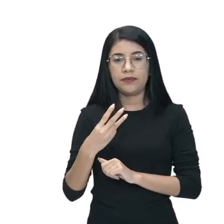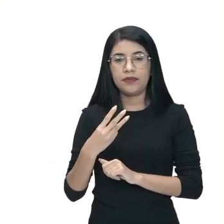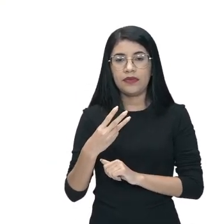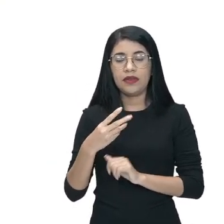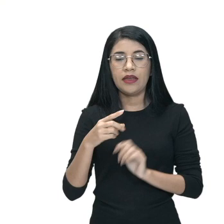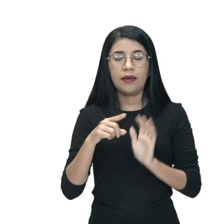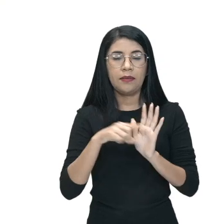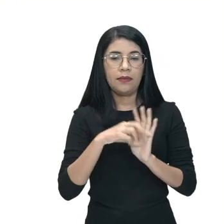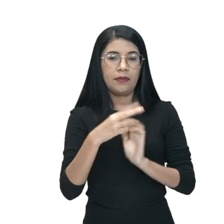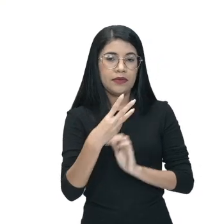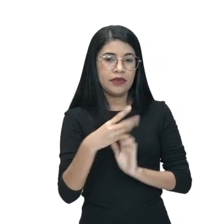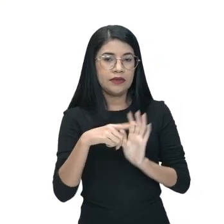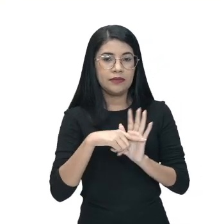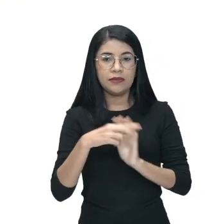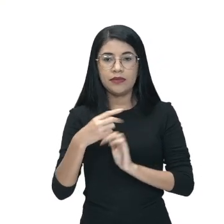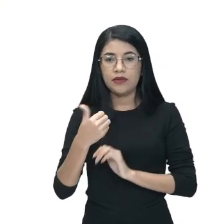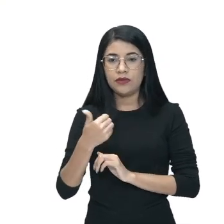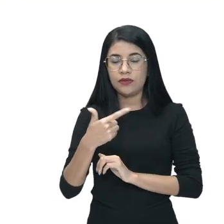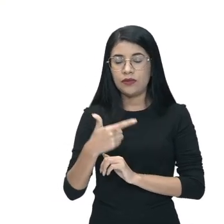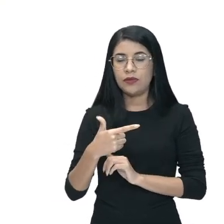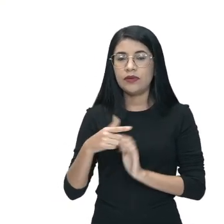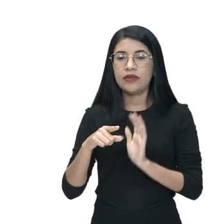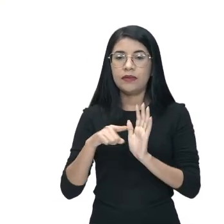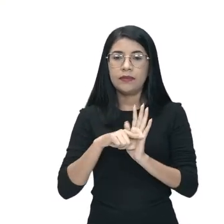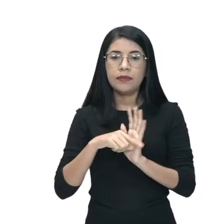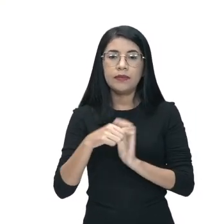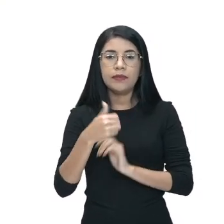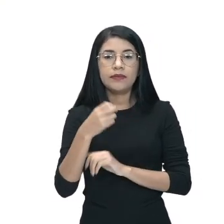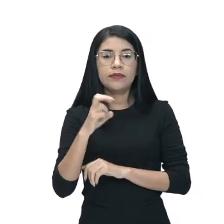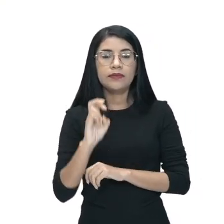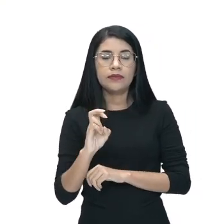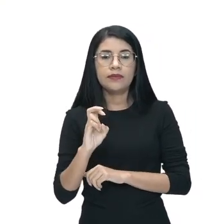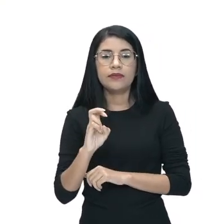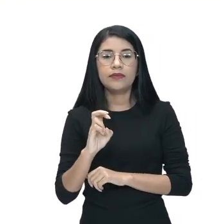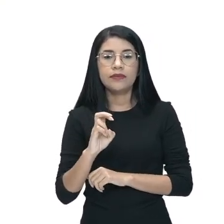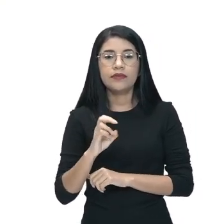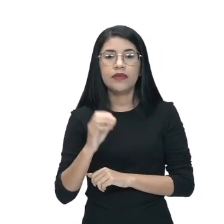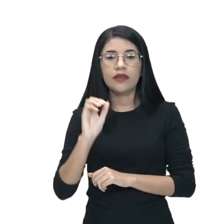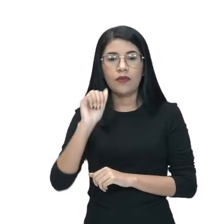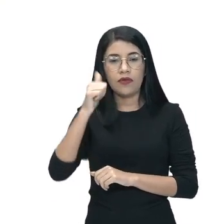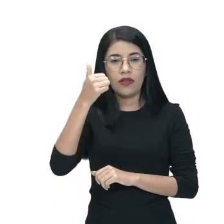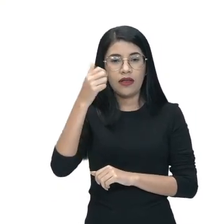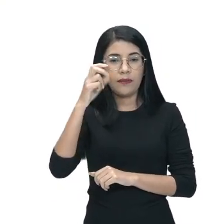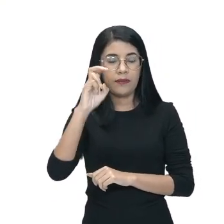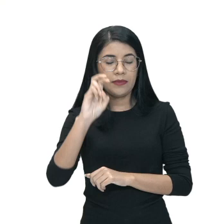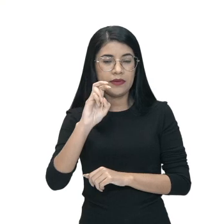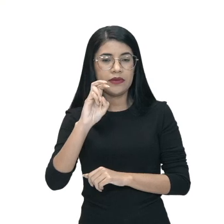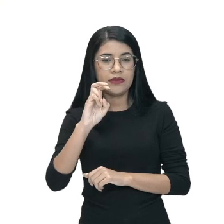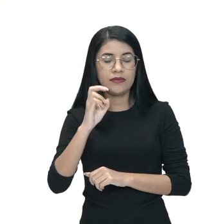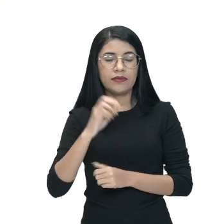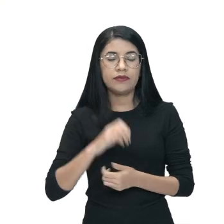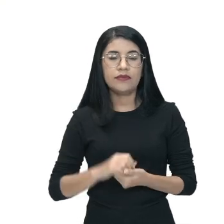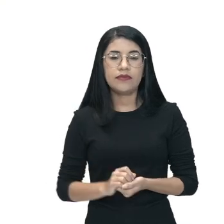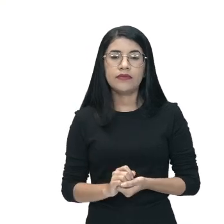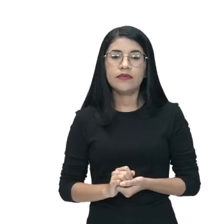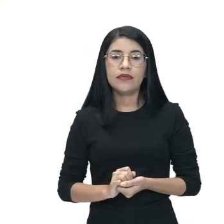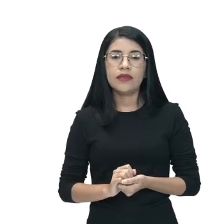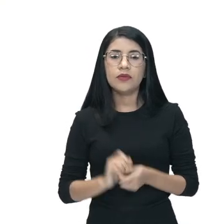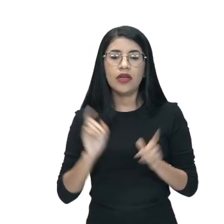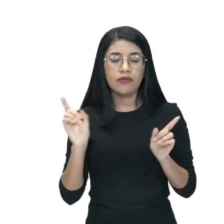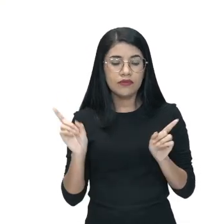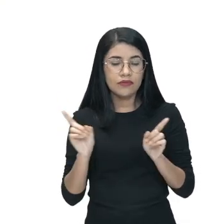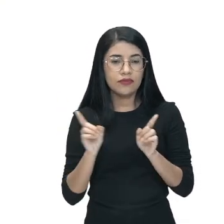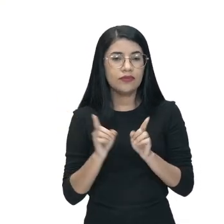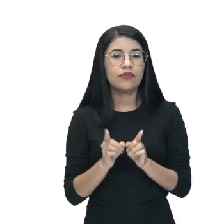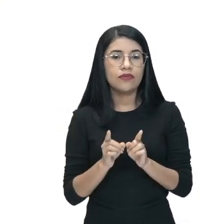menos 12 é menos 15. Então, eu vou ter aqui, ó, o expoente é menos 15. Pronto, já reduzi o numerador a